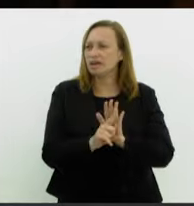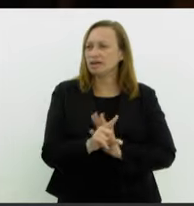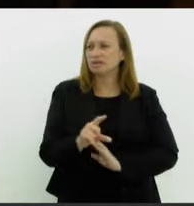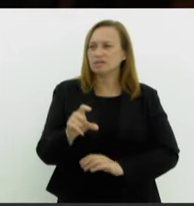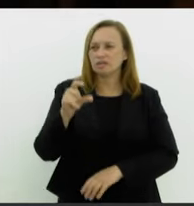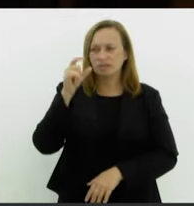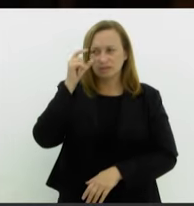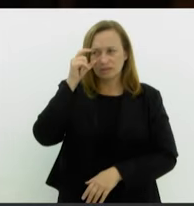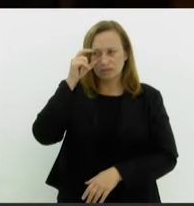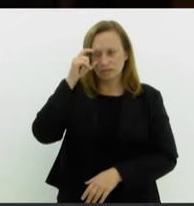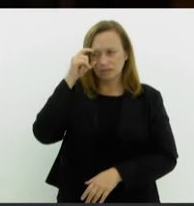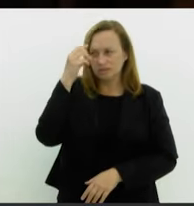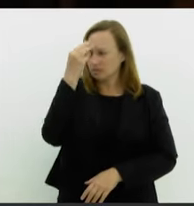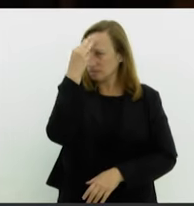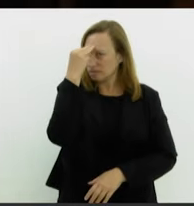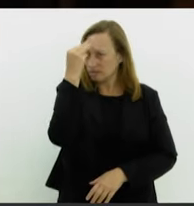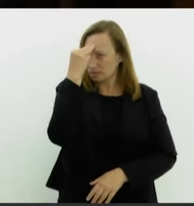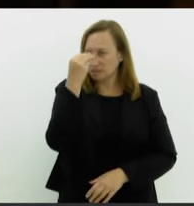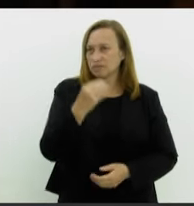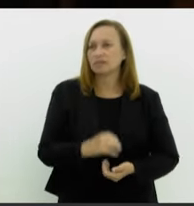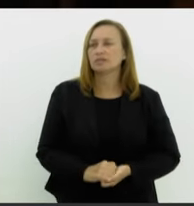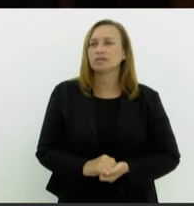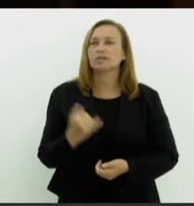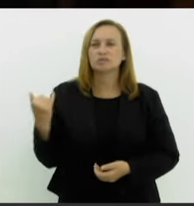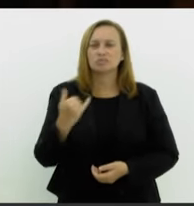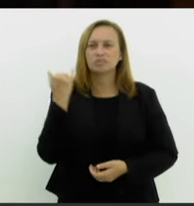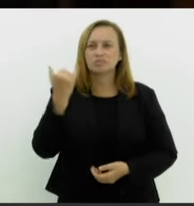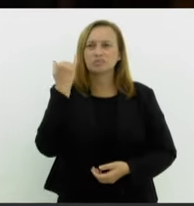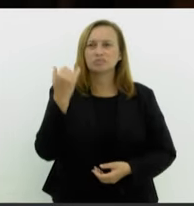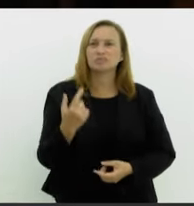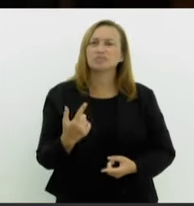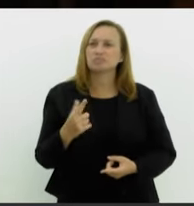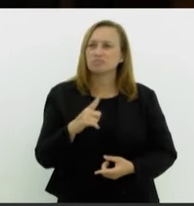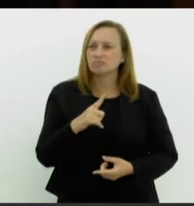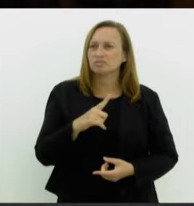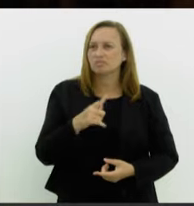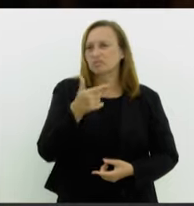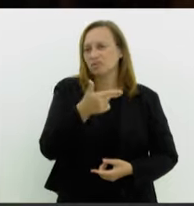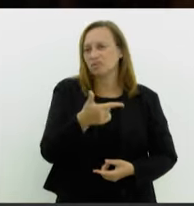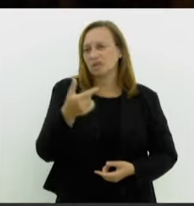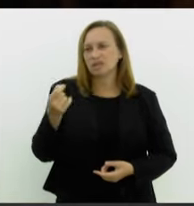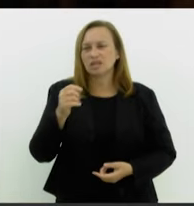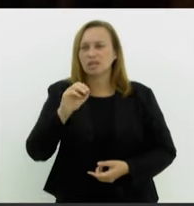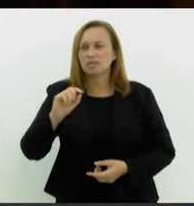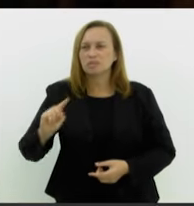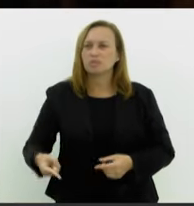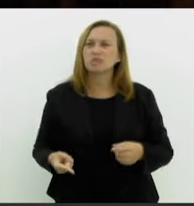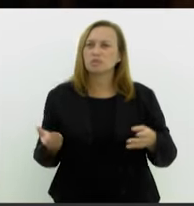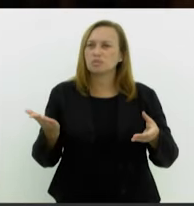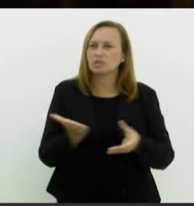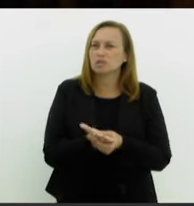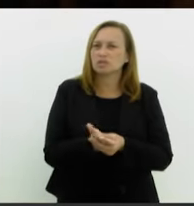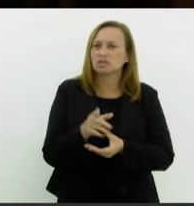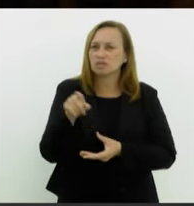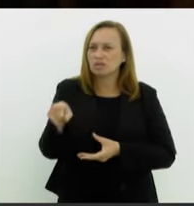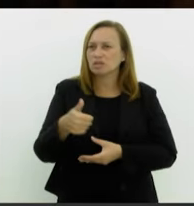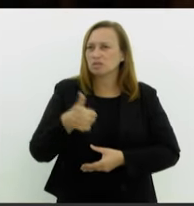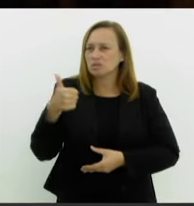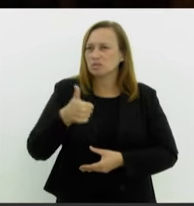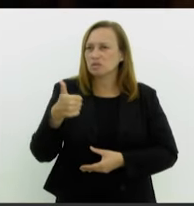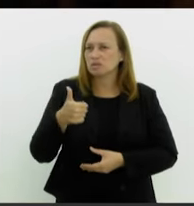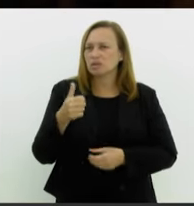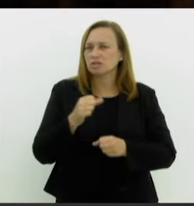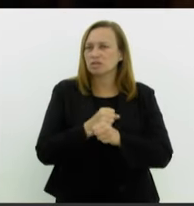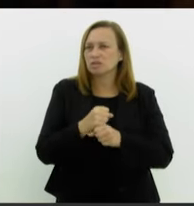e em magnitude em importância porque eu tinha em torno de 27.000 processos logo ali no primeiro segundo